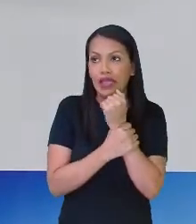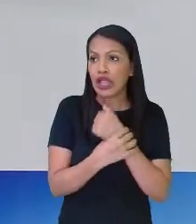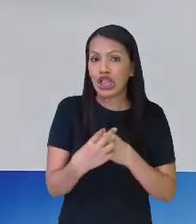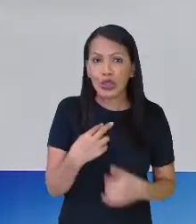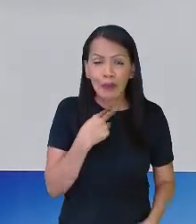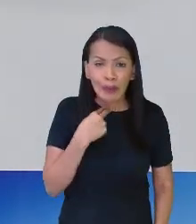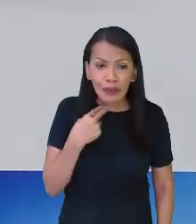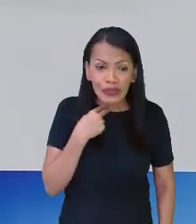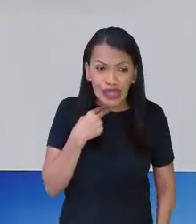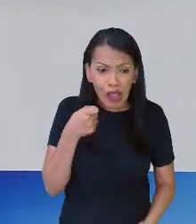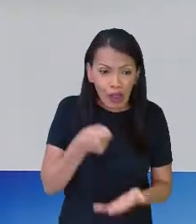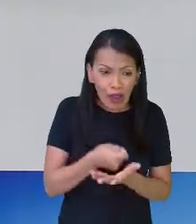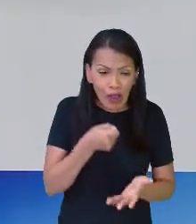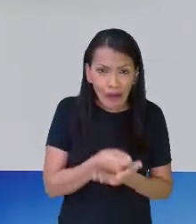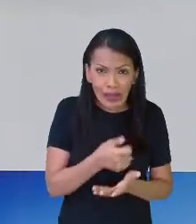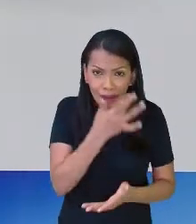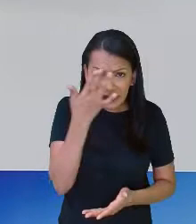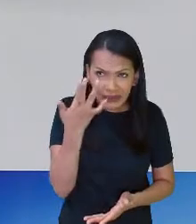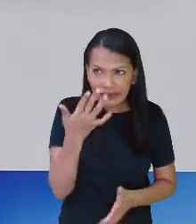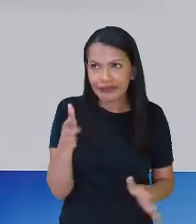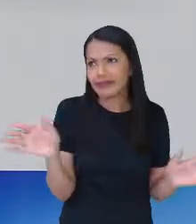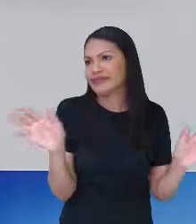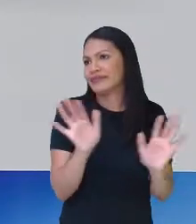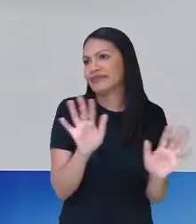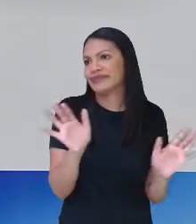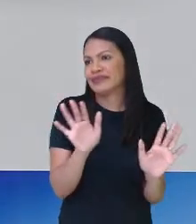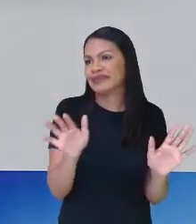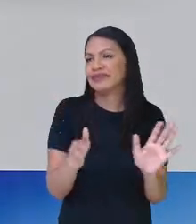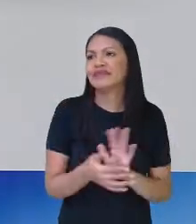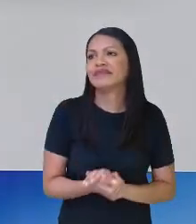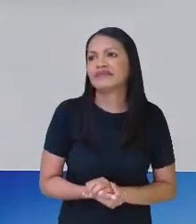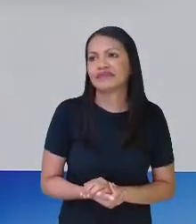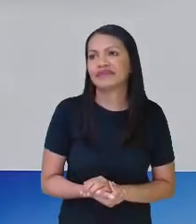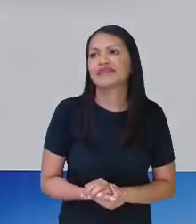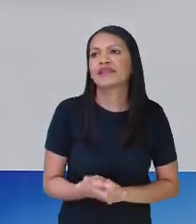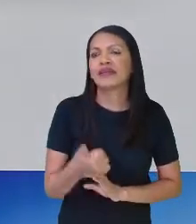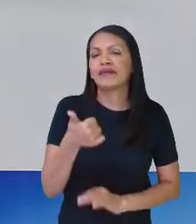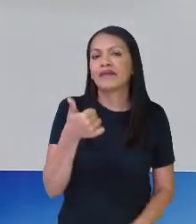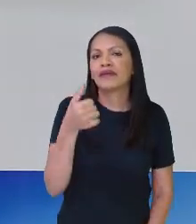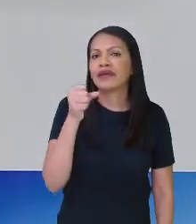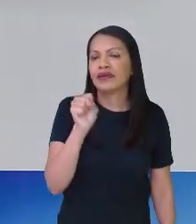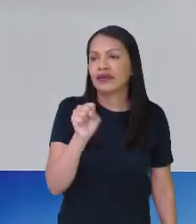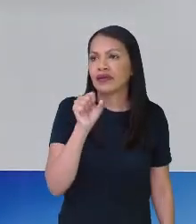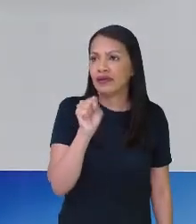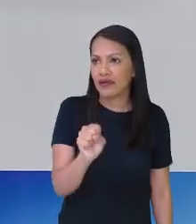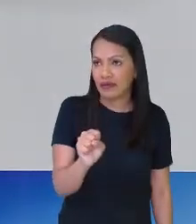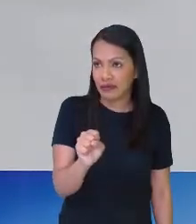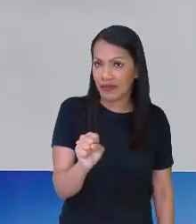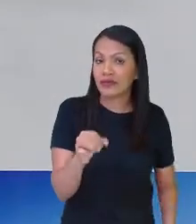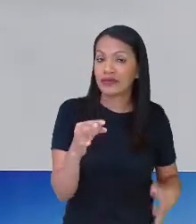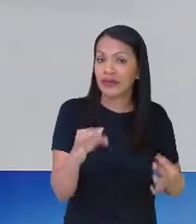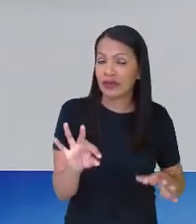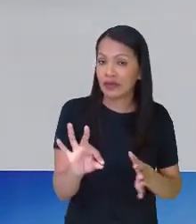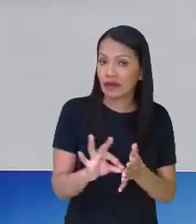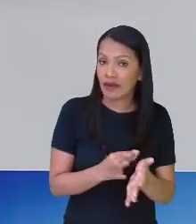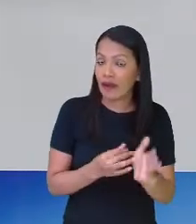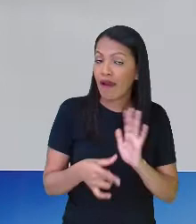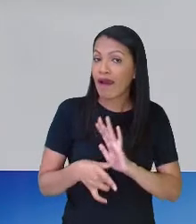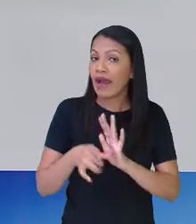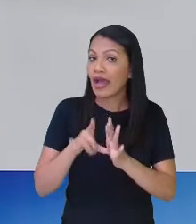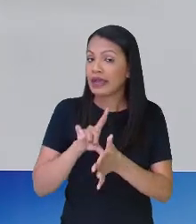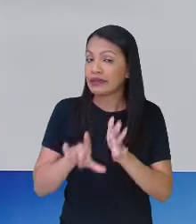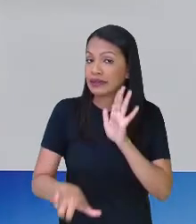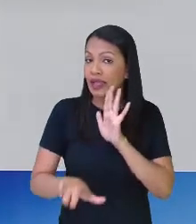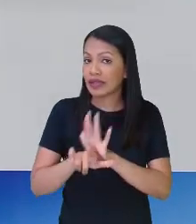aquelas pessoas dali. Só que, gente, olha só, a abolição foi em 1888. Antes dessa lei